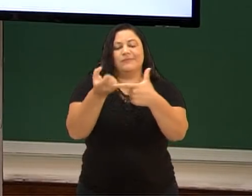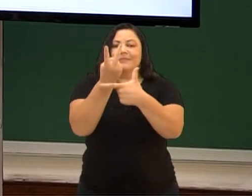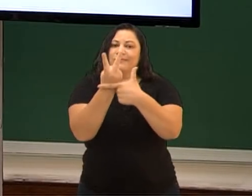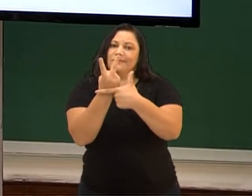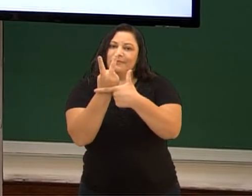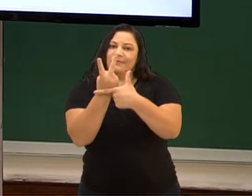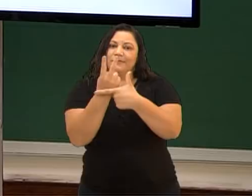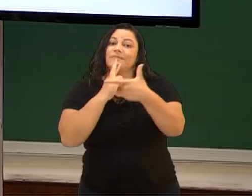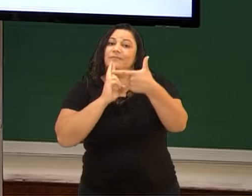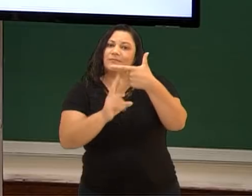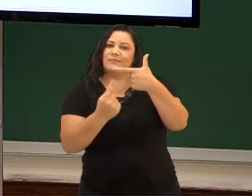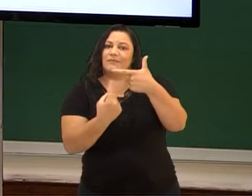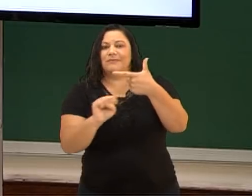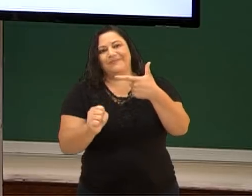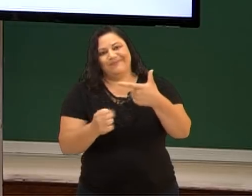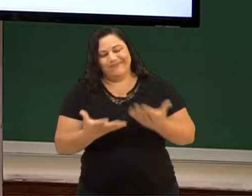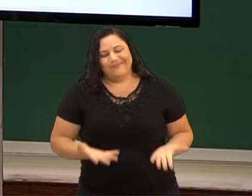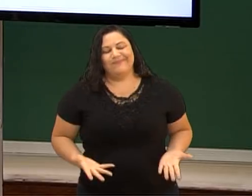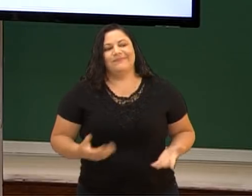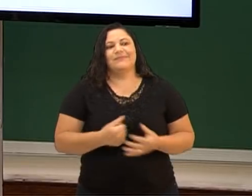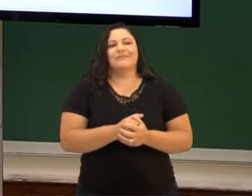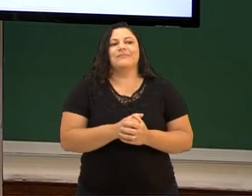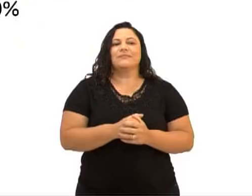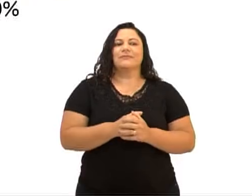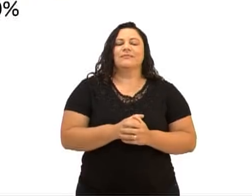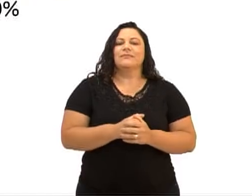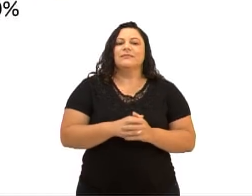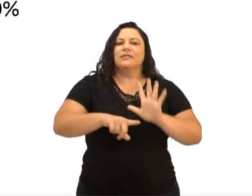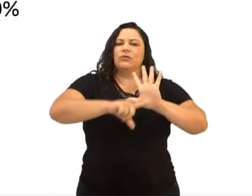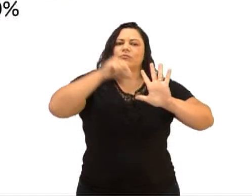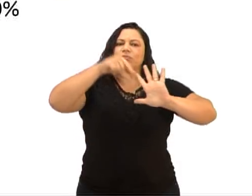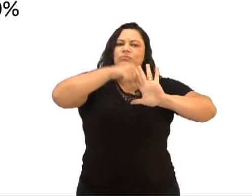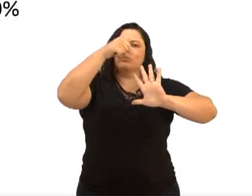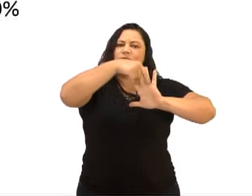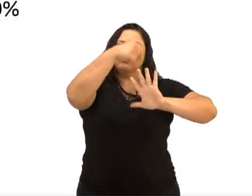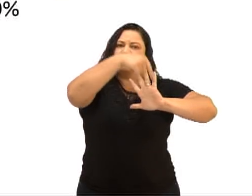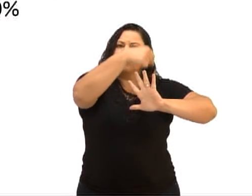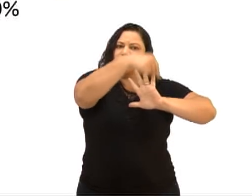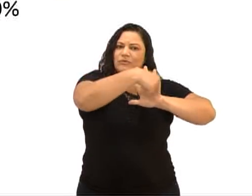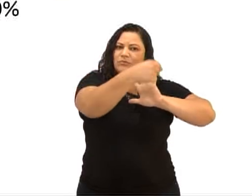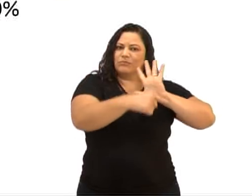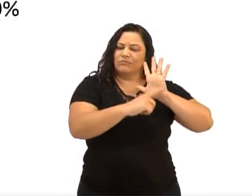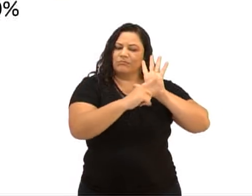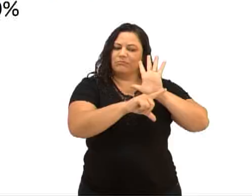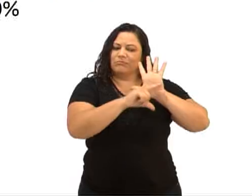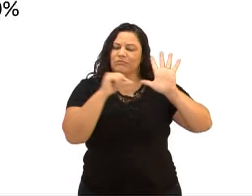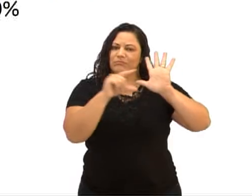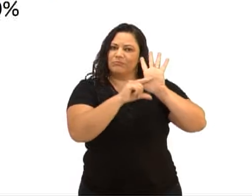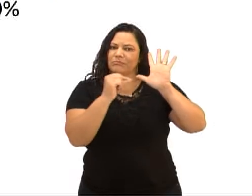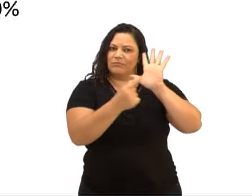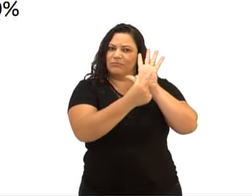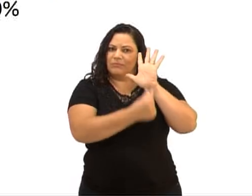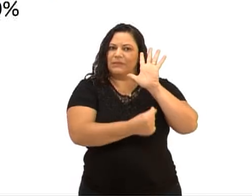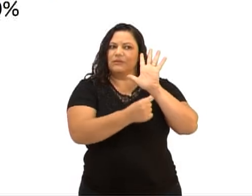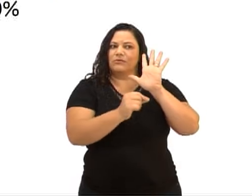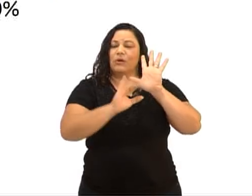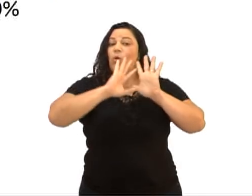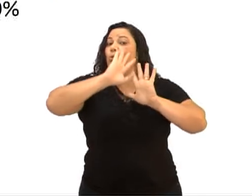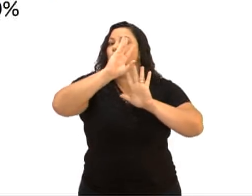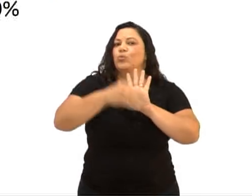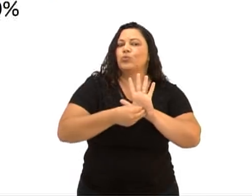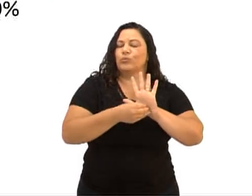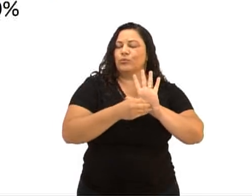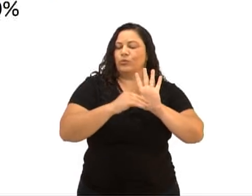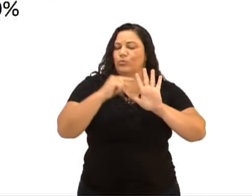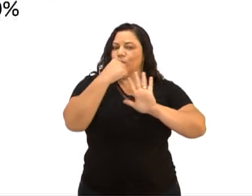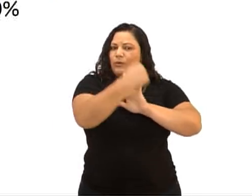18. Então, preenchendo a nossa tabelinha com nossas informações, olha aqui, agora colocamos todos os graus, né? Dos